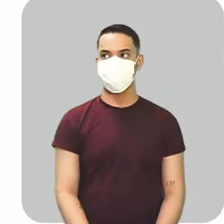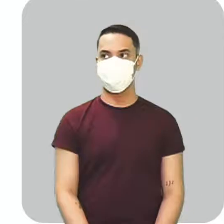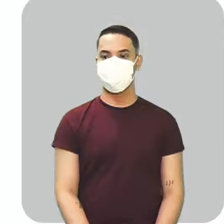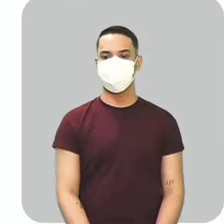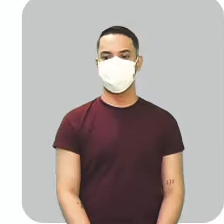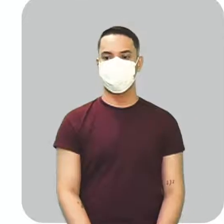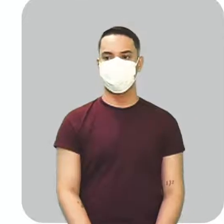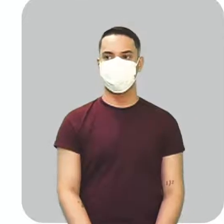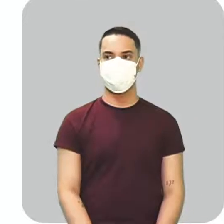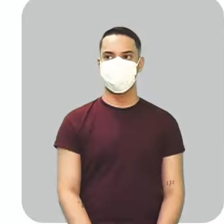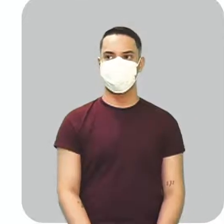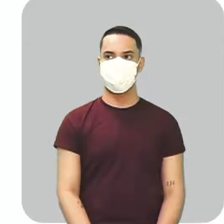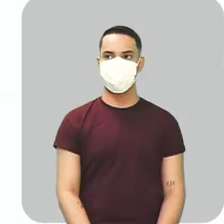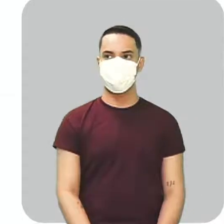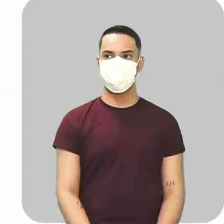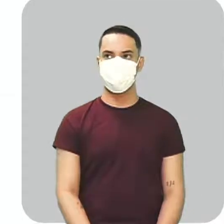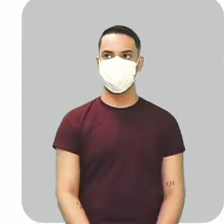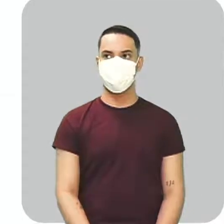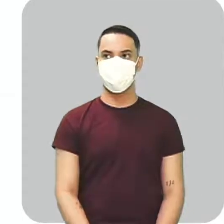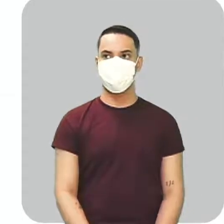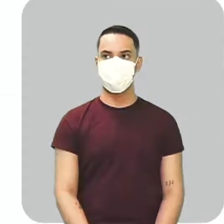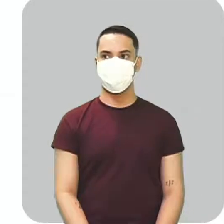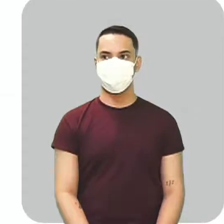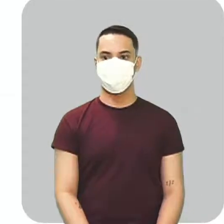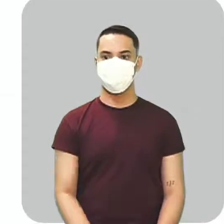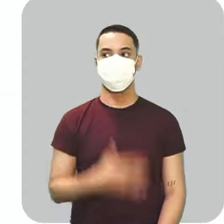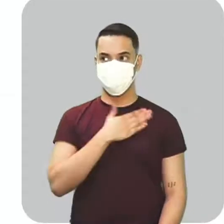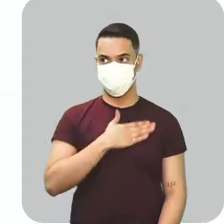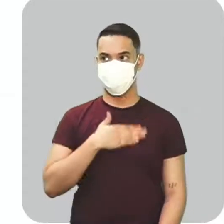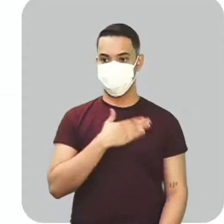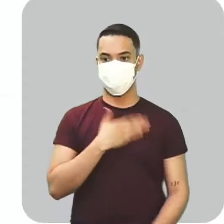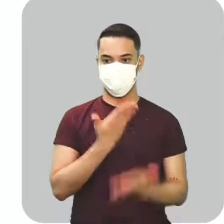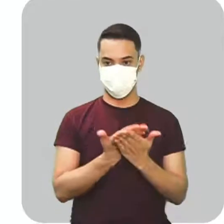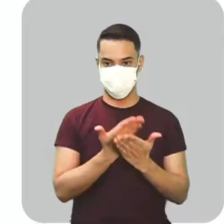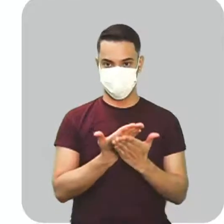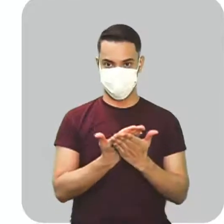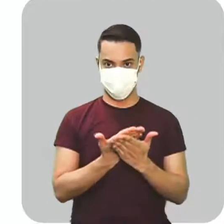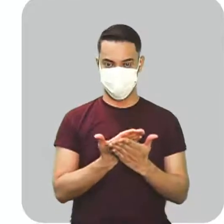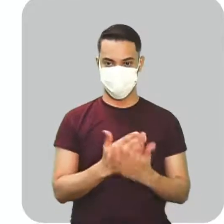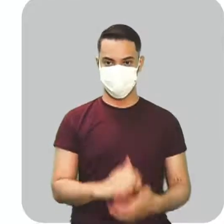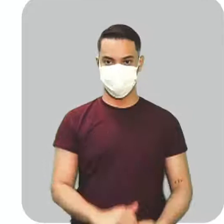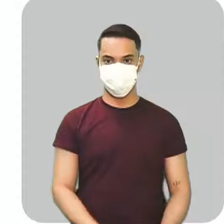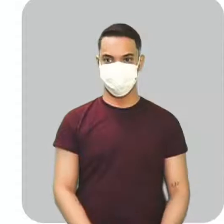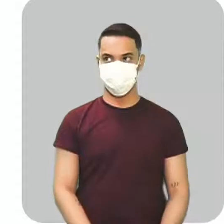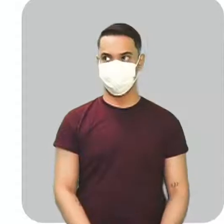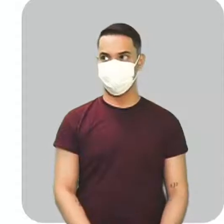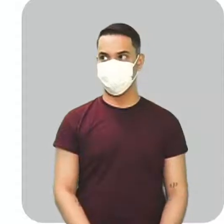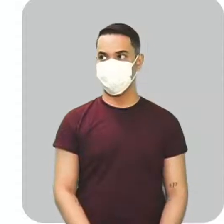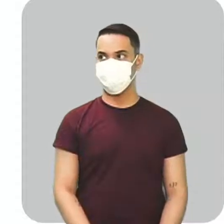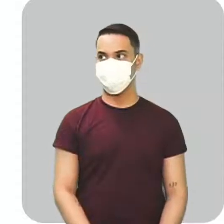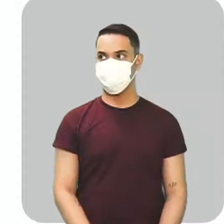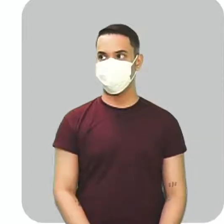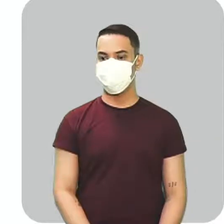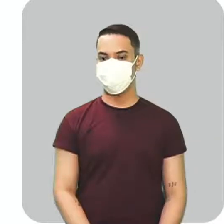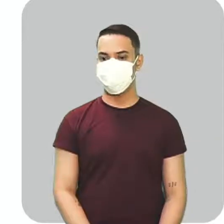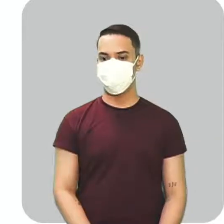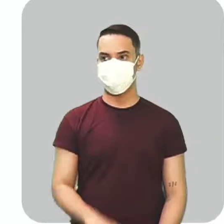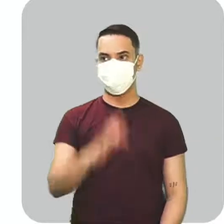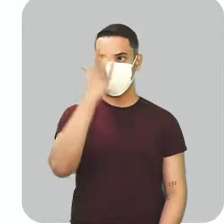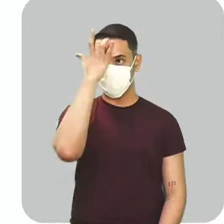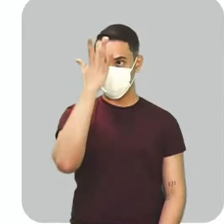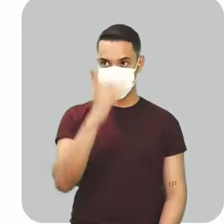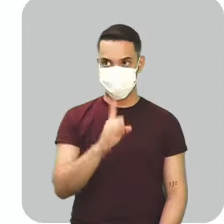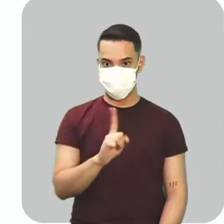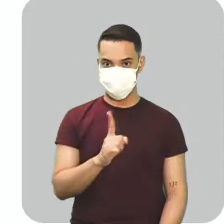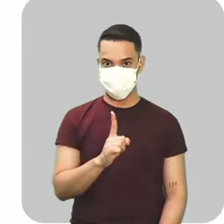Belezinha, né? Então aí, gostaram da aula? Né? Entenderam? Não tá fácil?